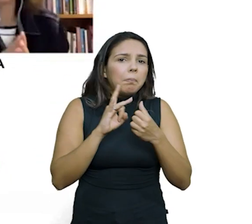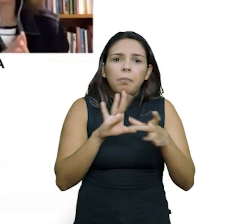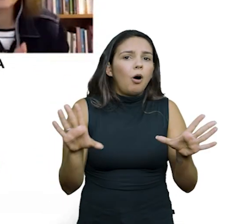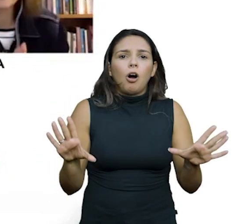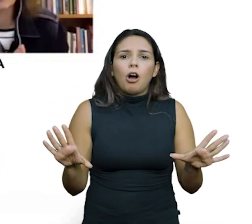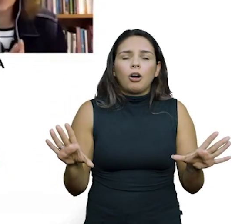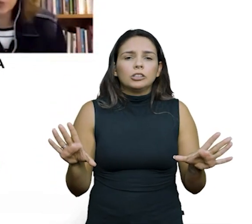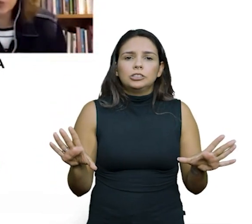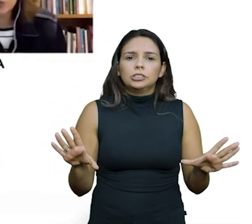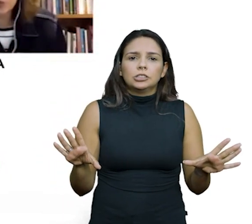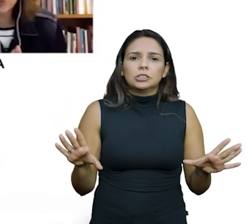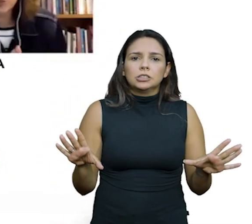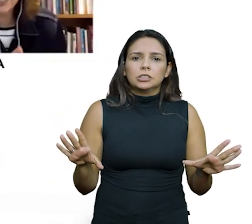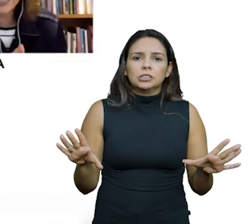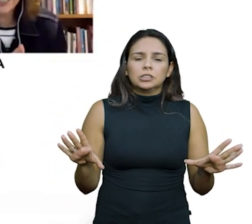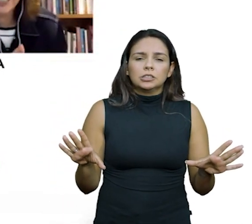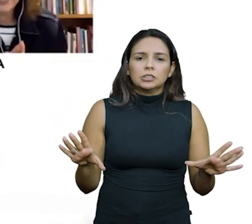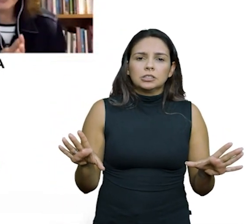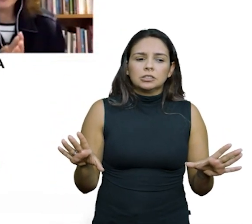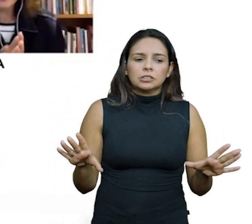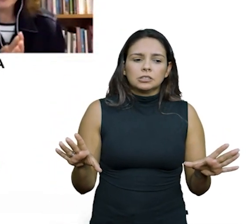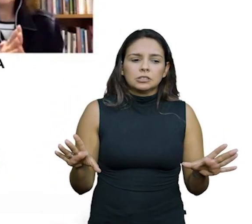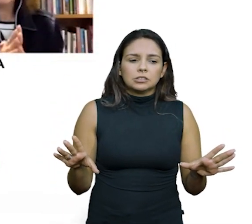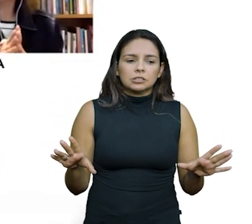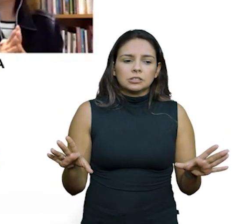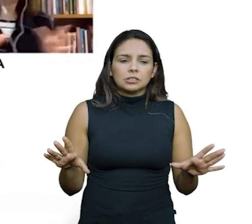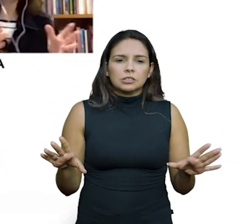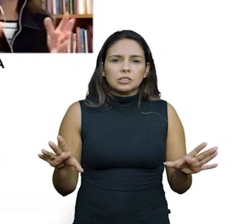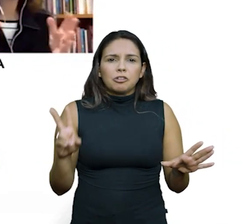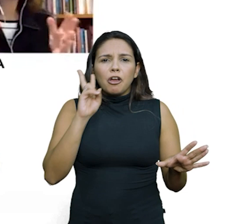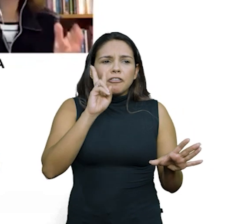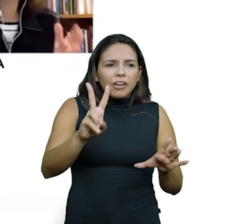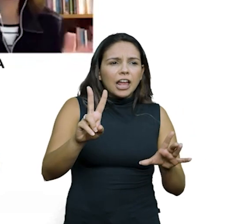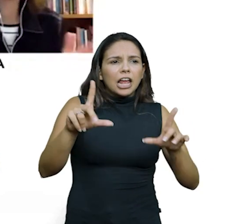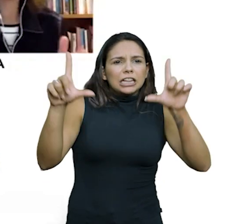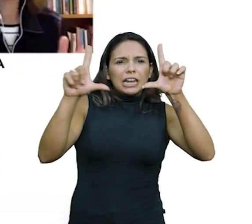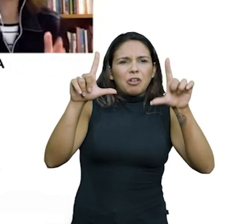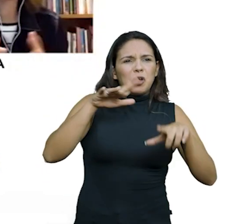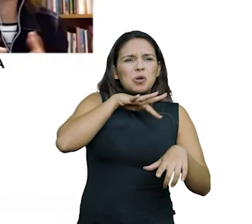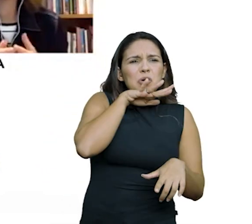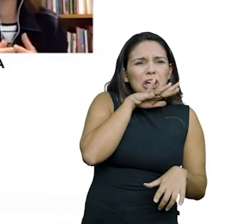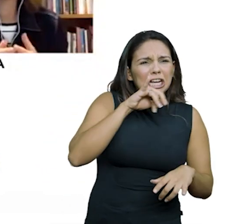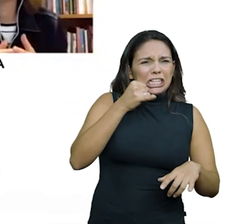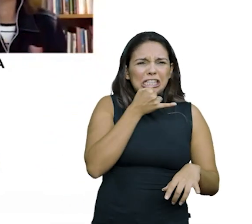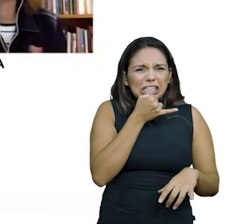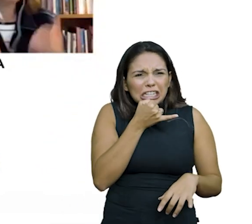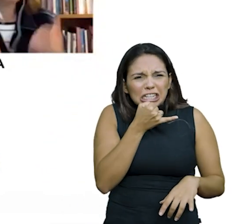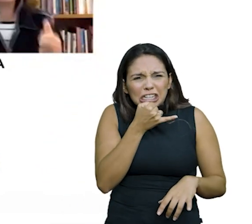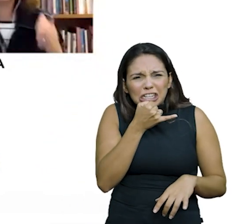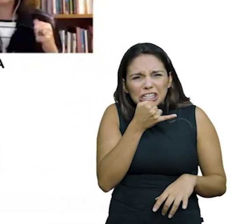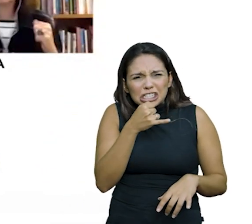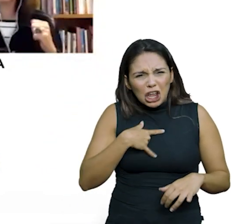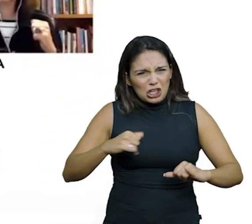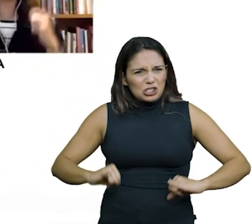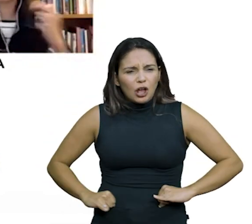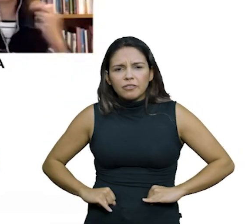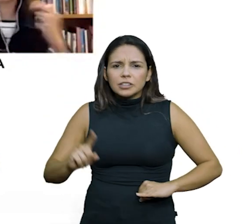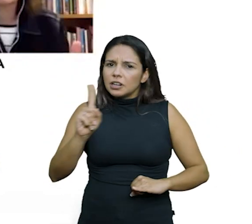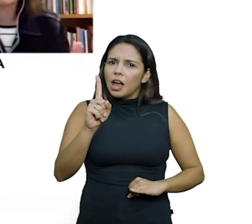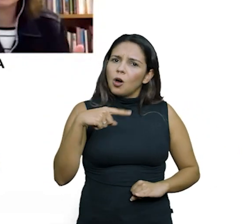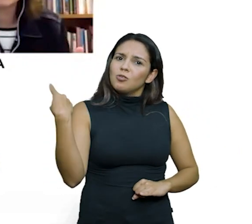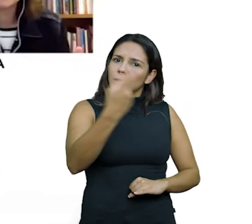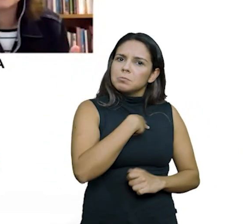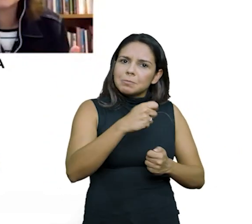o luxo de... não, porque as notícias tristes estão acabando comigo. Não, mas nós temos que acabar com as